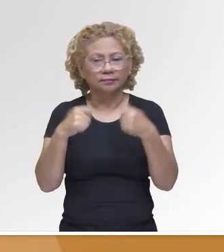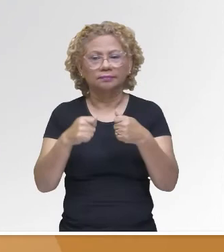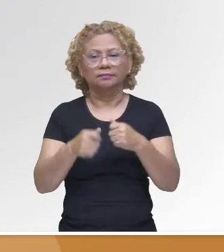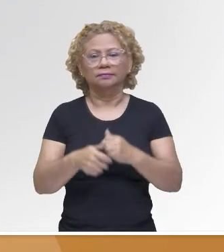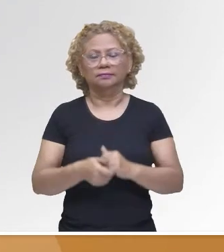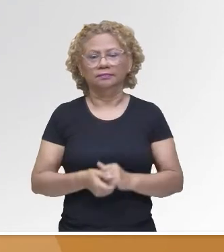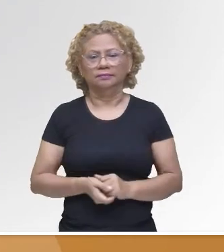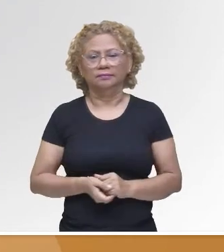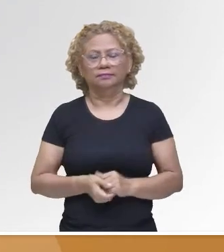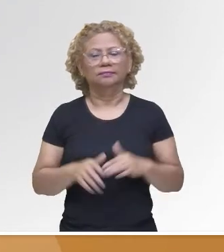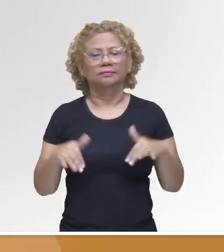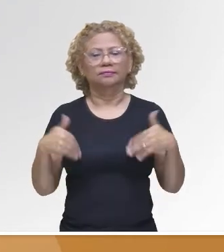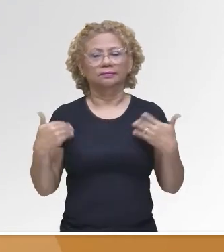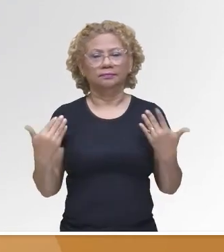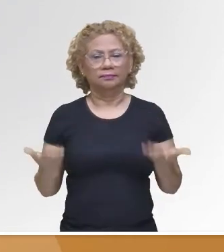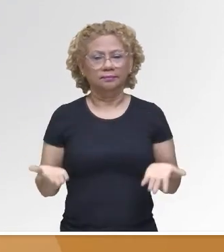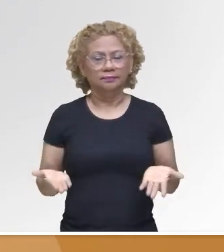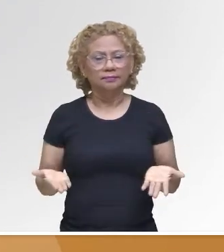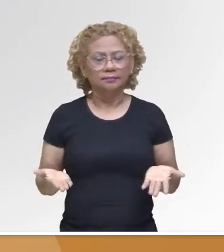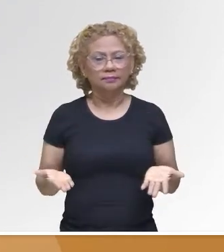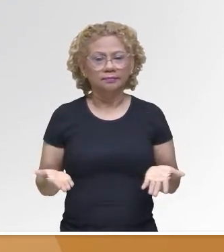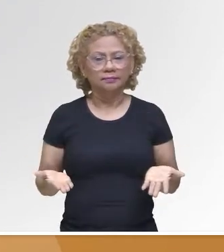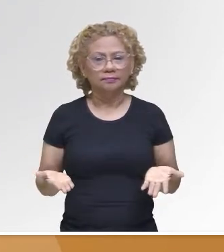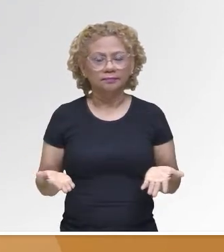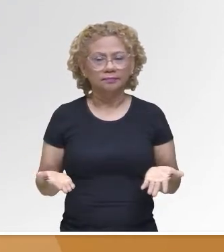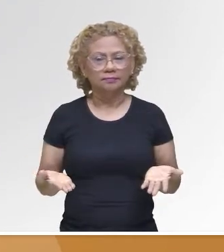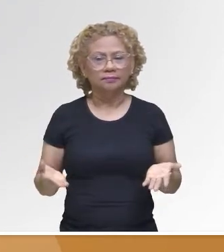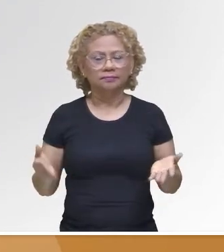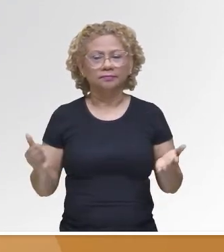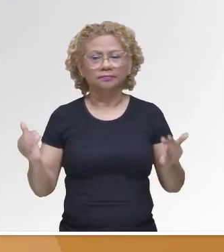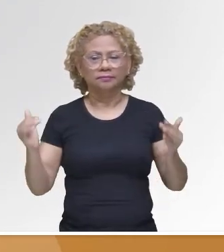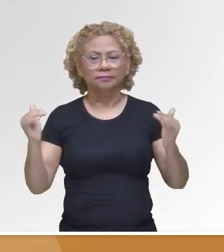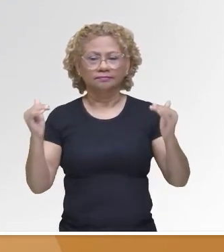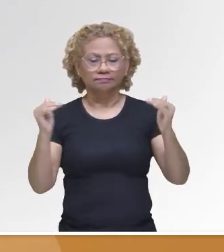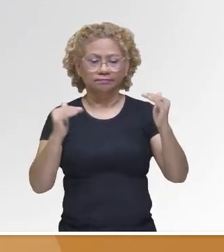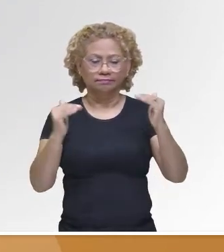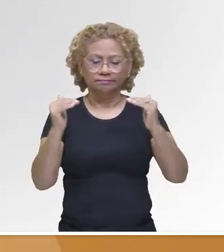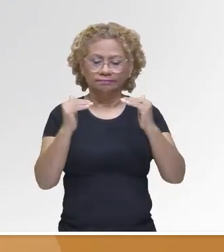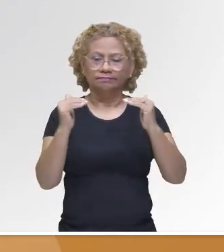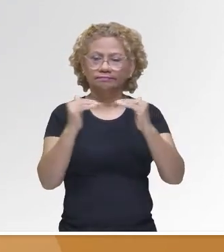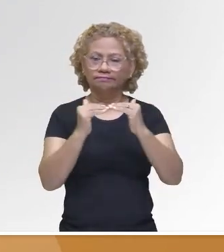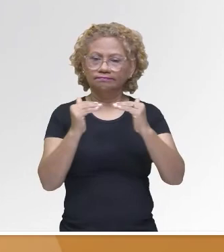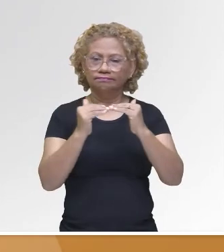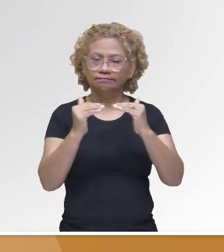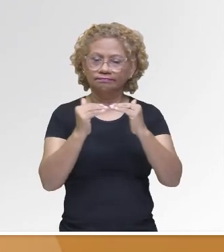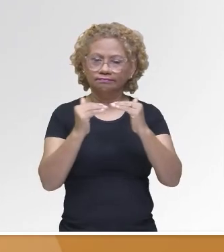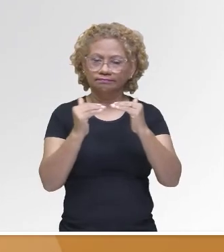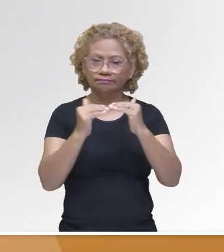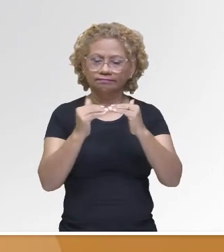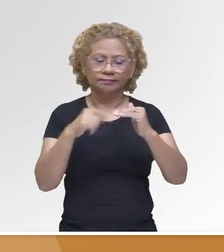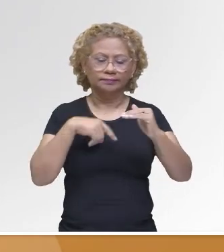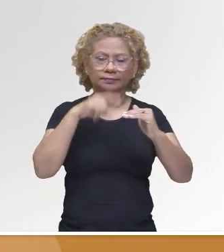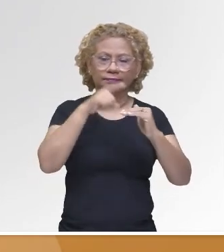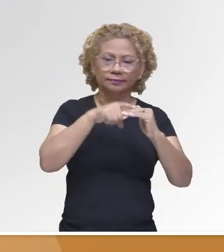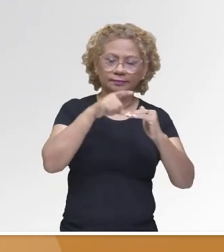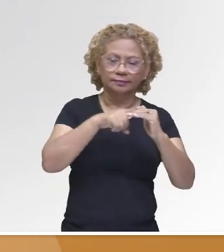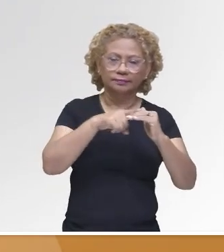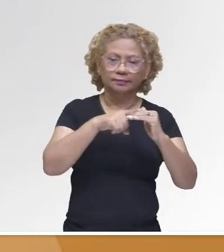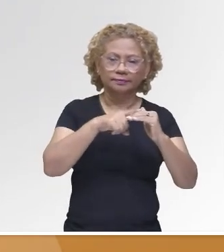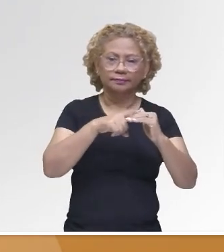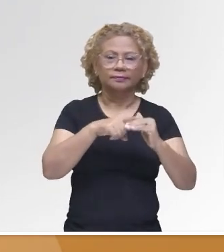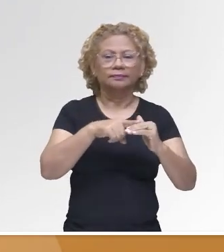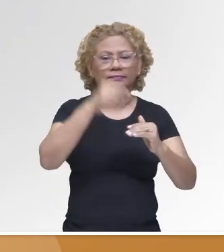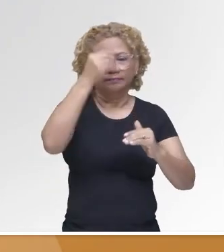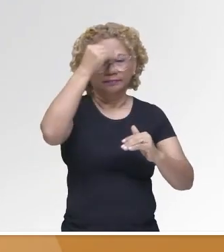Então, aqui vocês sempre vão fazendo paralelo com o conhecimento do senso comum, tá bom? O conhecimento científico, ele está